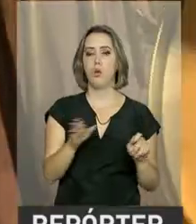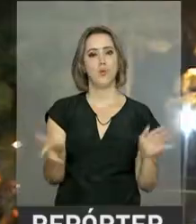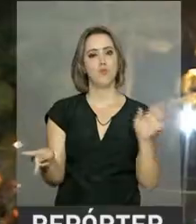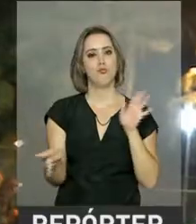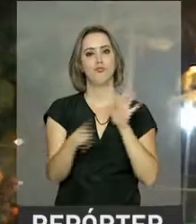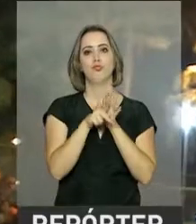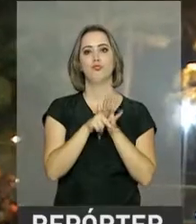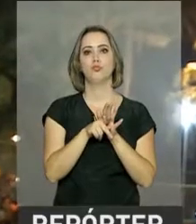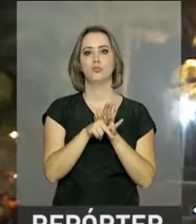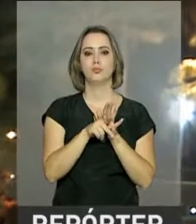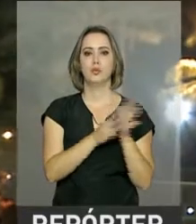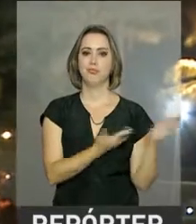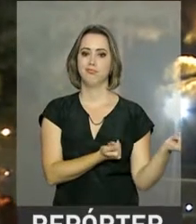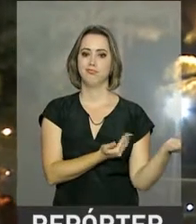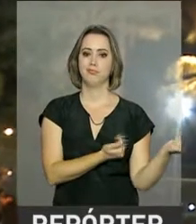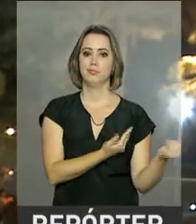adolescentes.